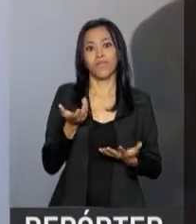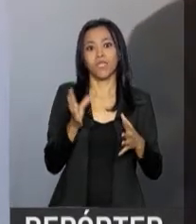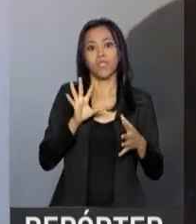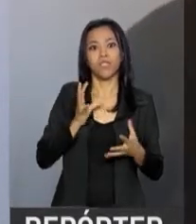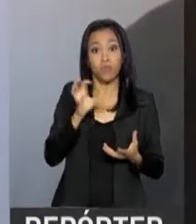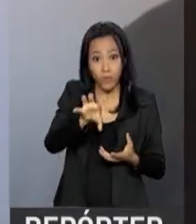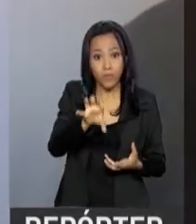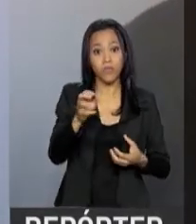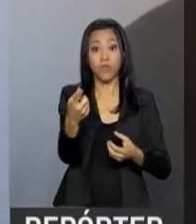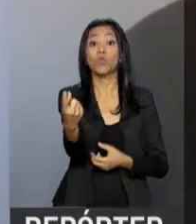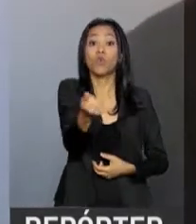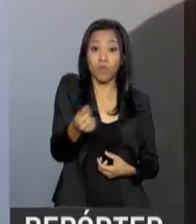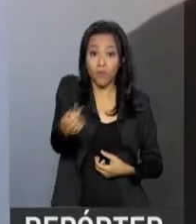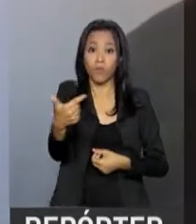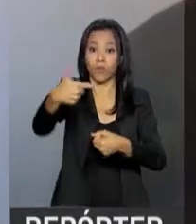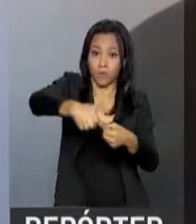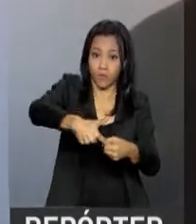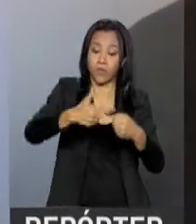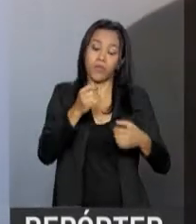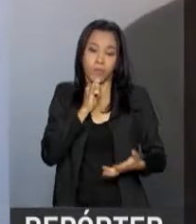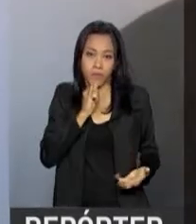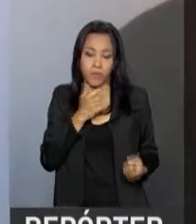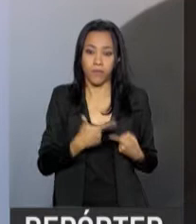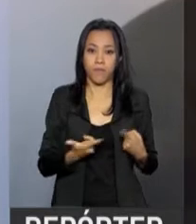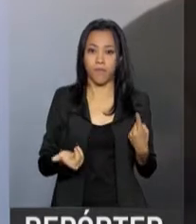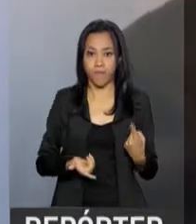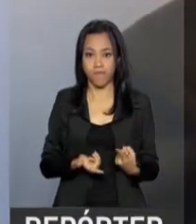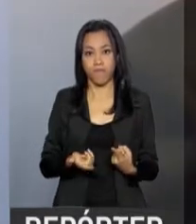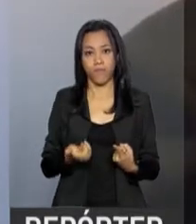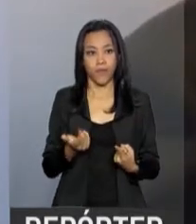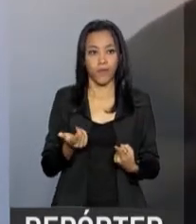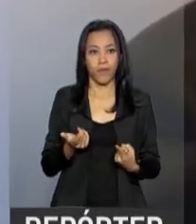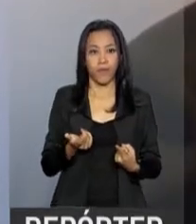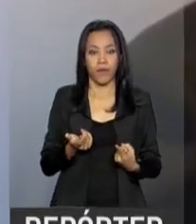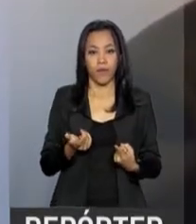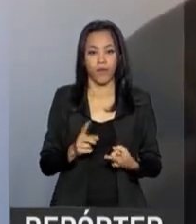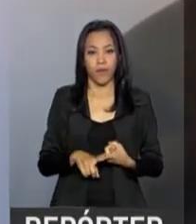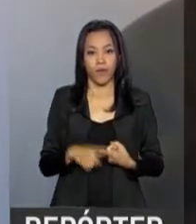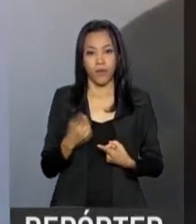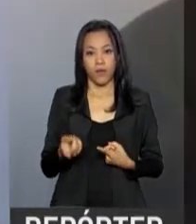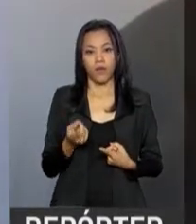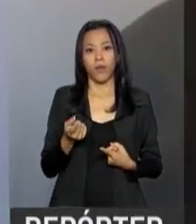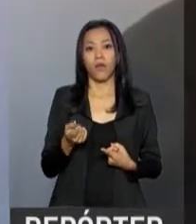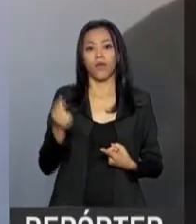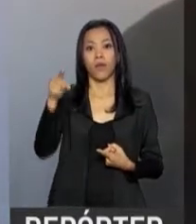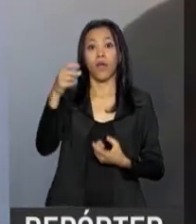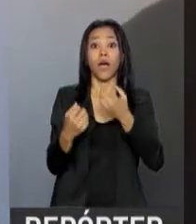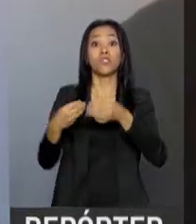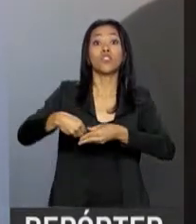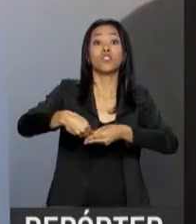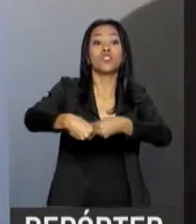preço seja questões por exemplo vamos a pegar o caso do gás da margem na distribuição